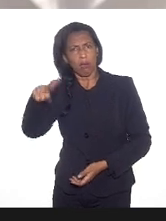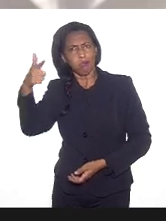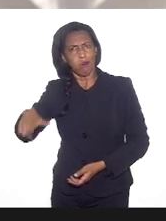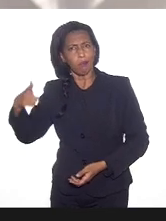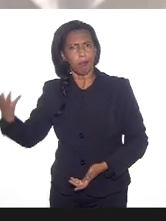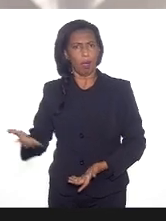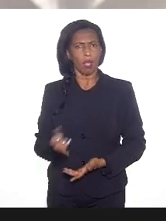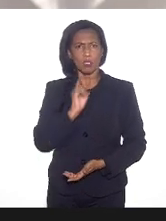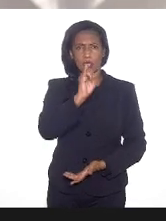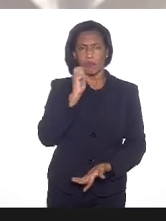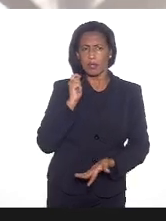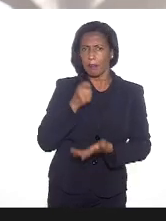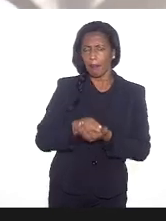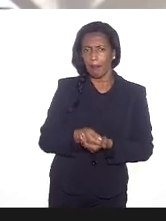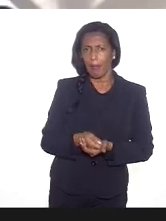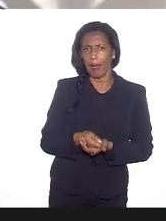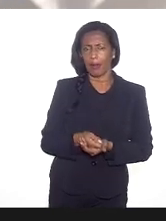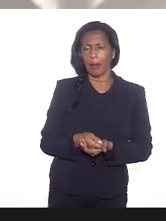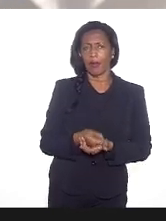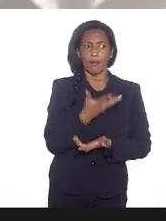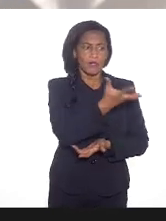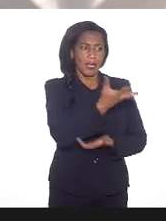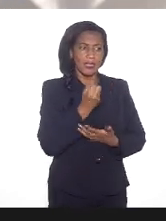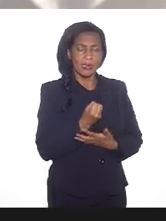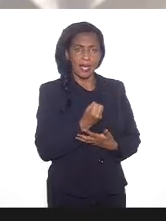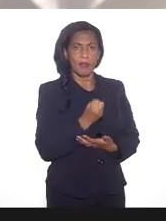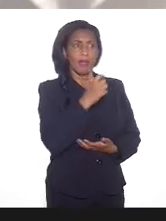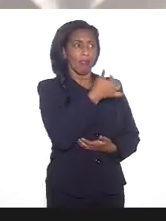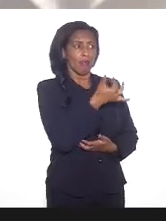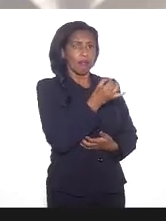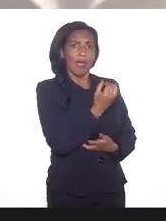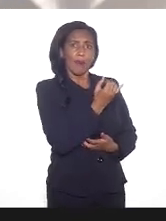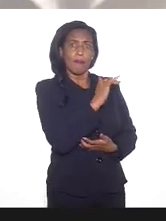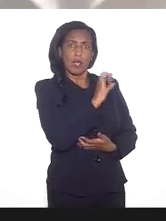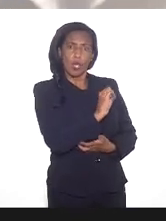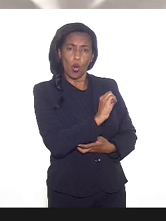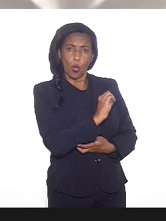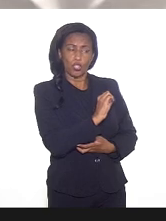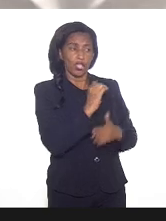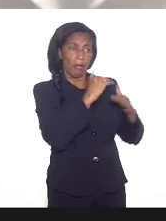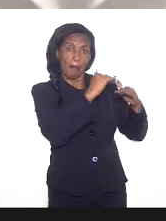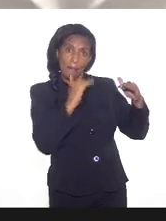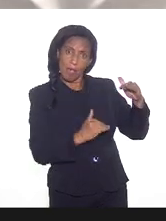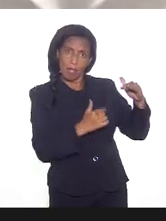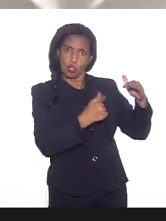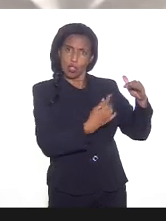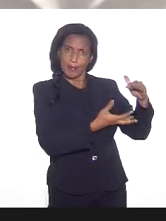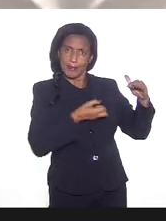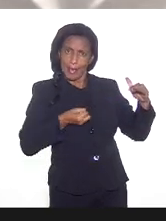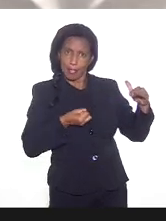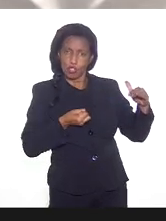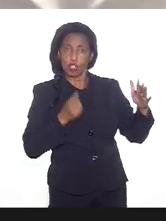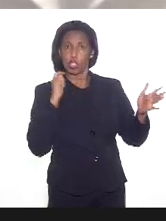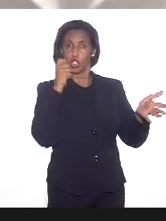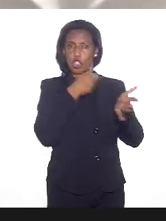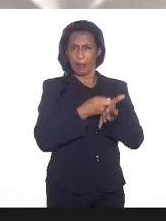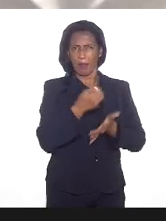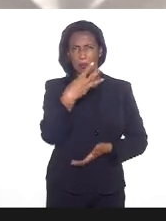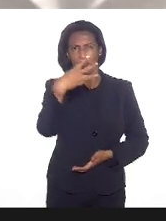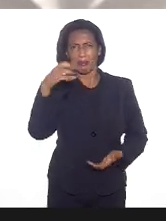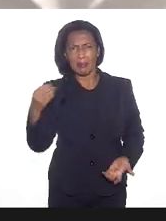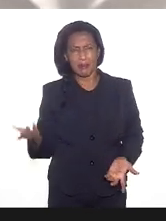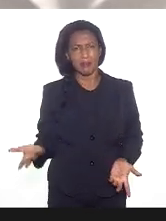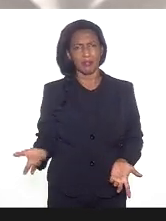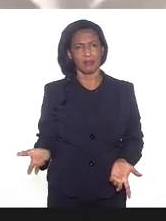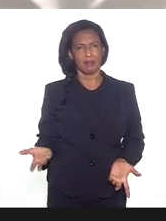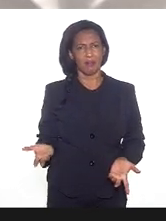Se você paga, você recebe 10 bilhões, que ao final só recebe 7, e já pagou 30,